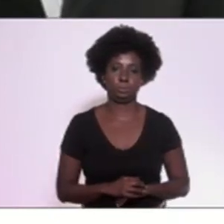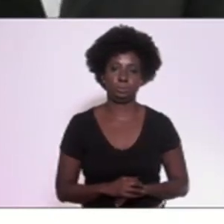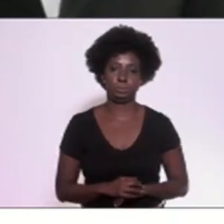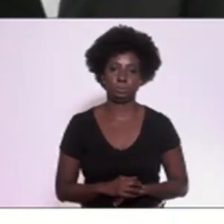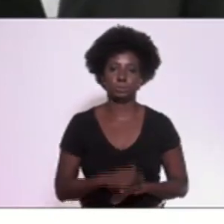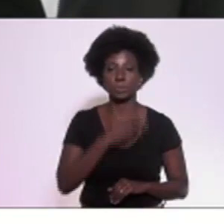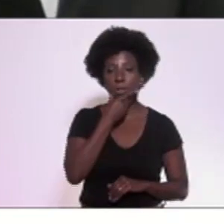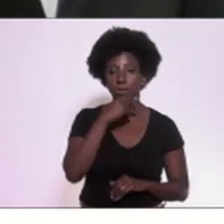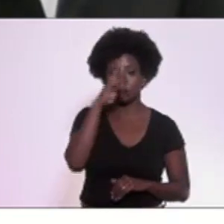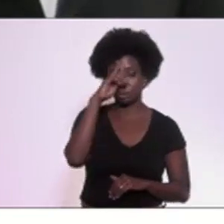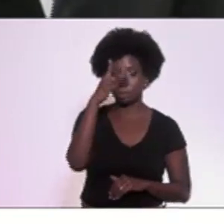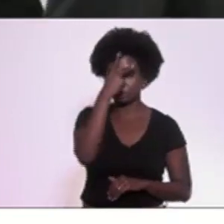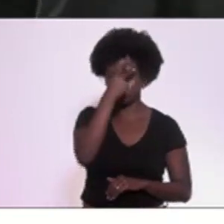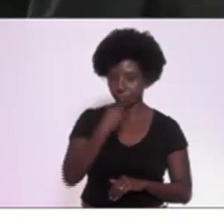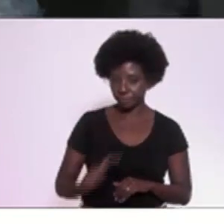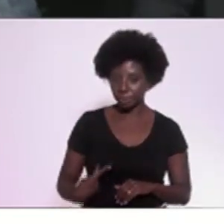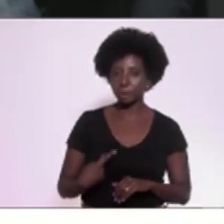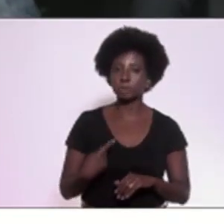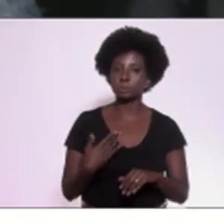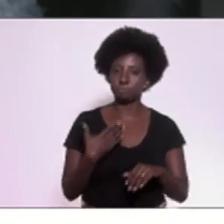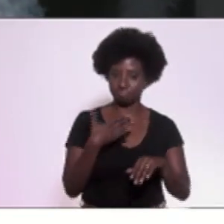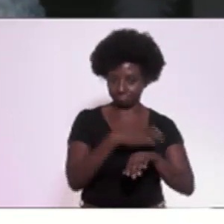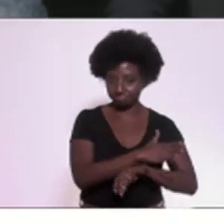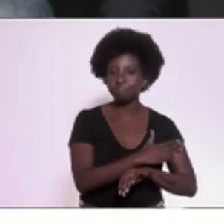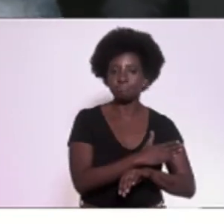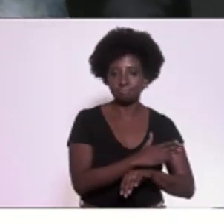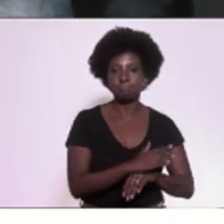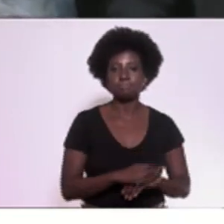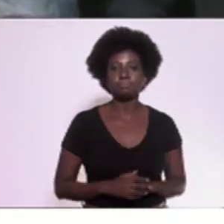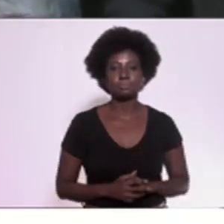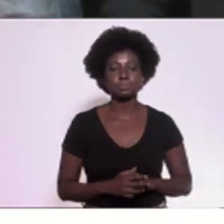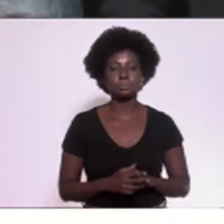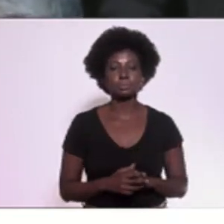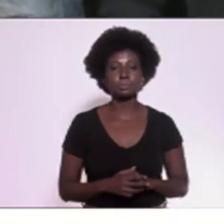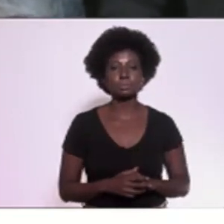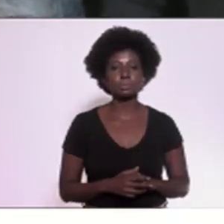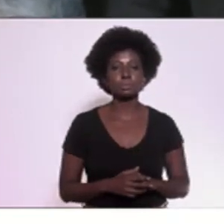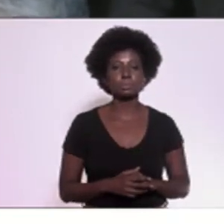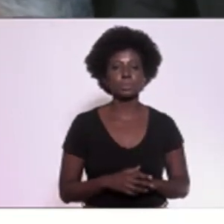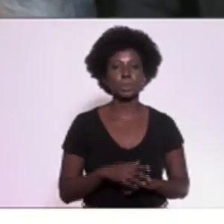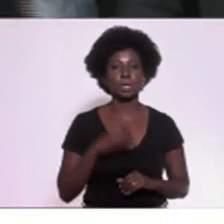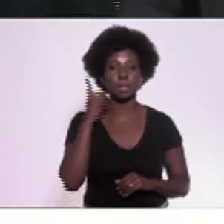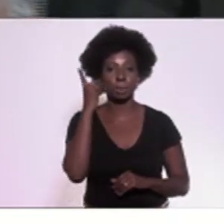Senhor presidente, o parecer é favorável. Pela Comissão de Orçamento, deputado Luiz Paulo.